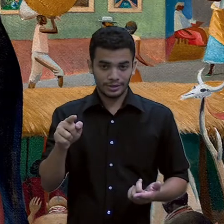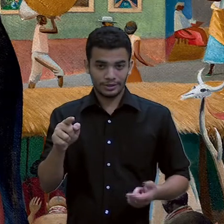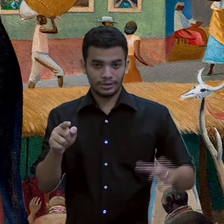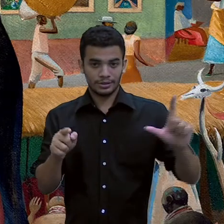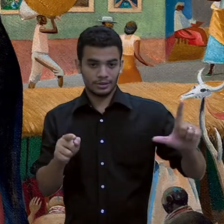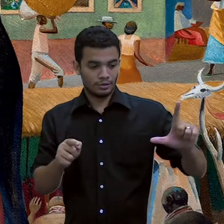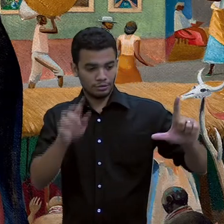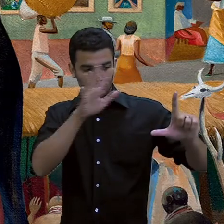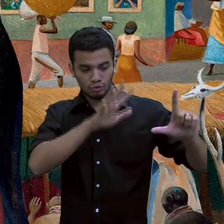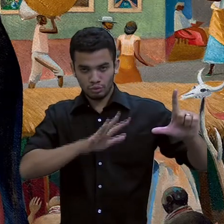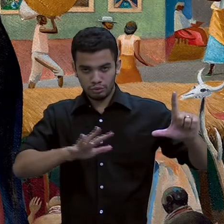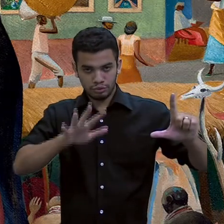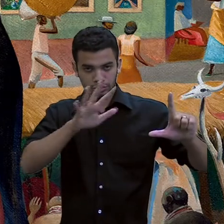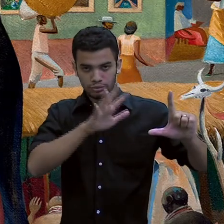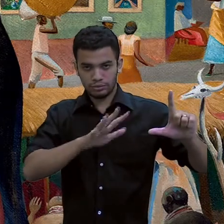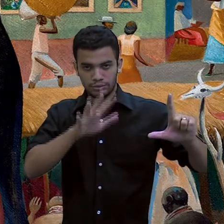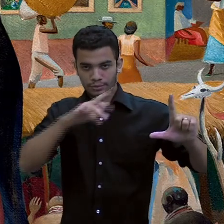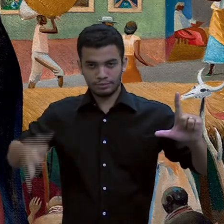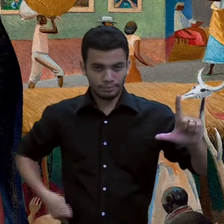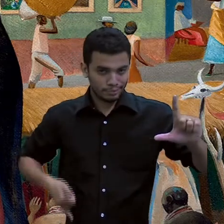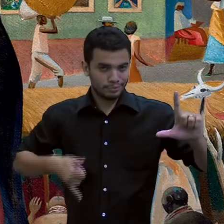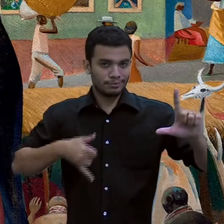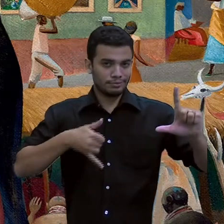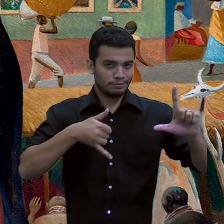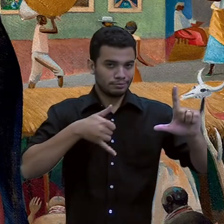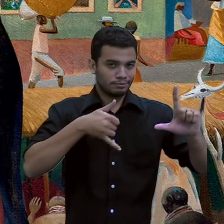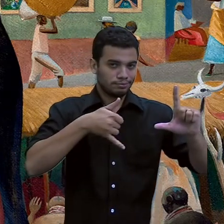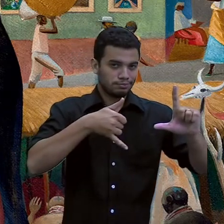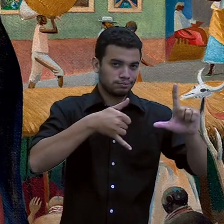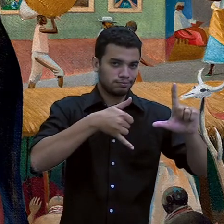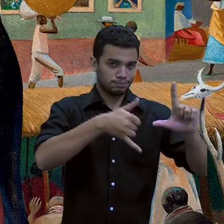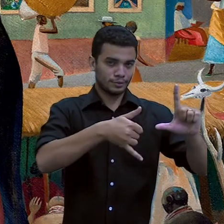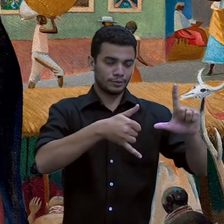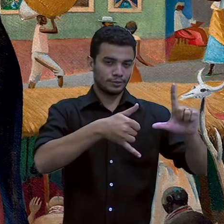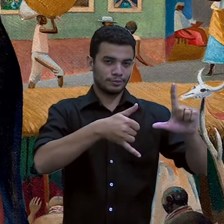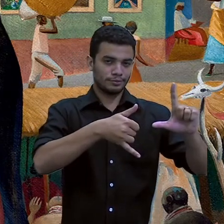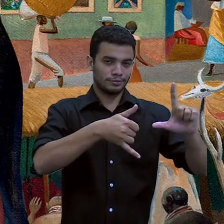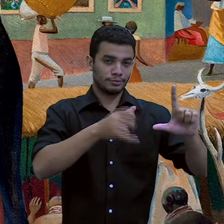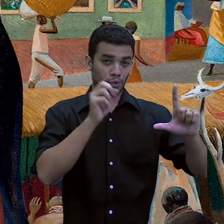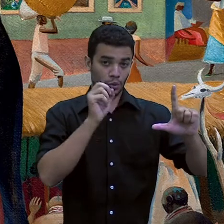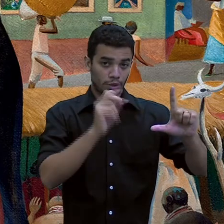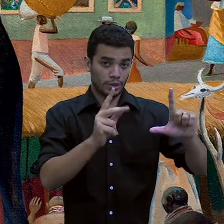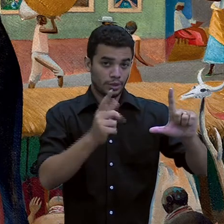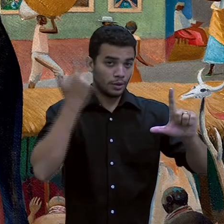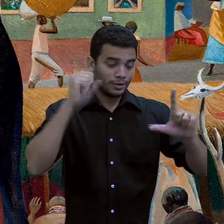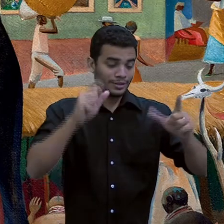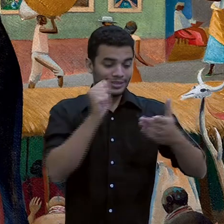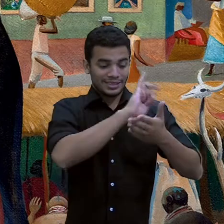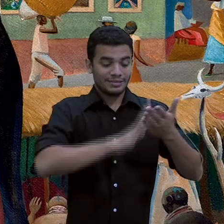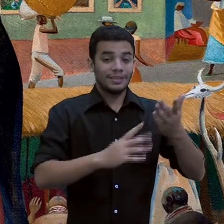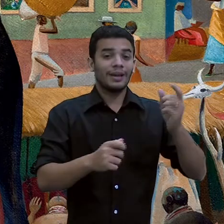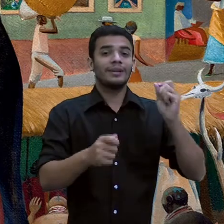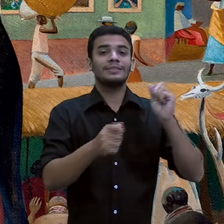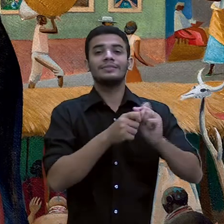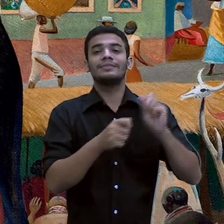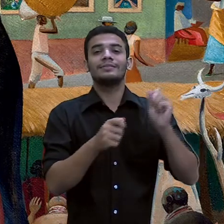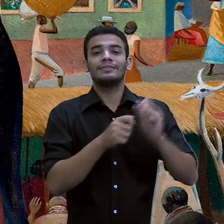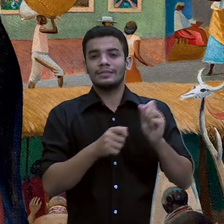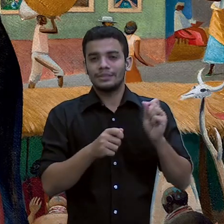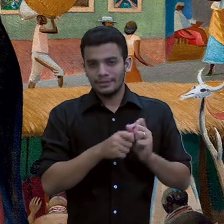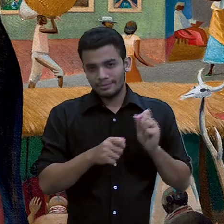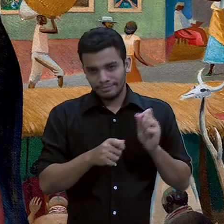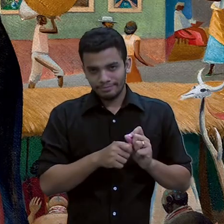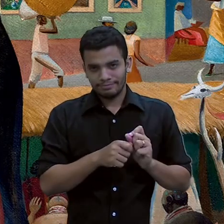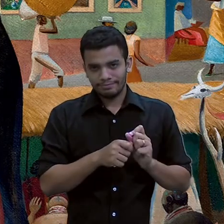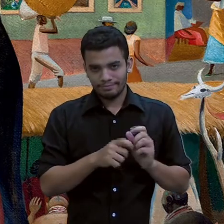aponte a câmera do seu celular na imagem que aparece aqui no canto da tela, o nosso QR Code. Acesse as